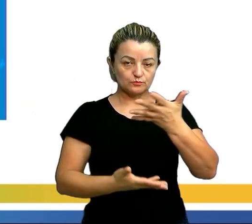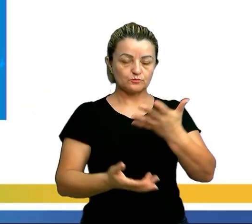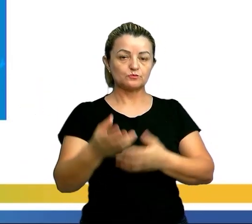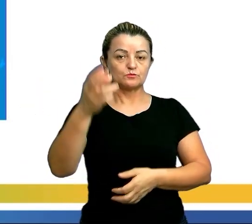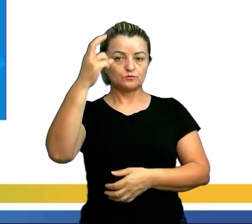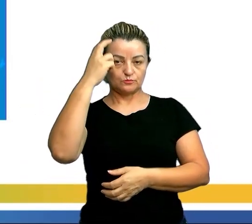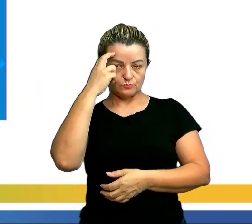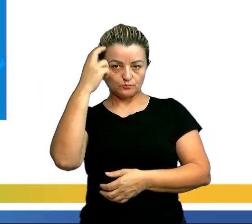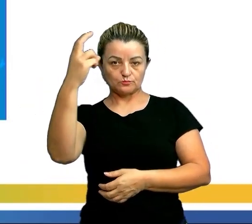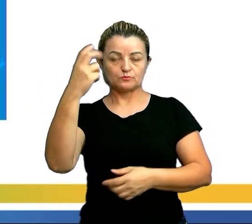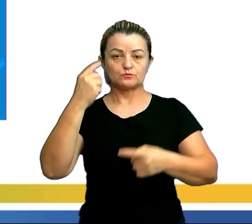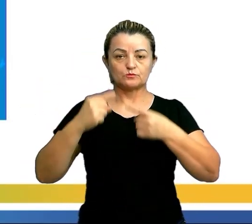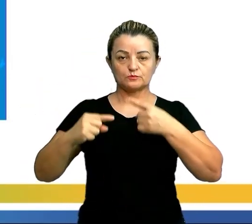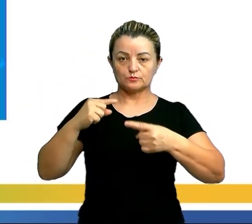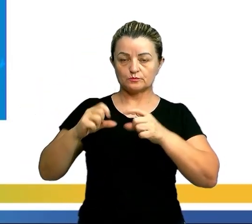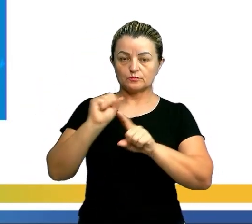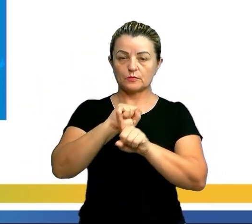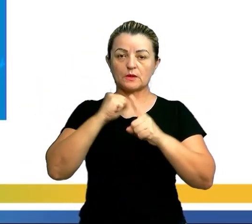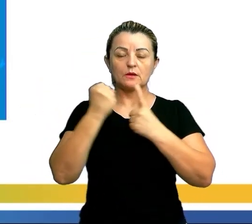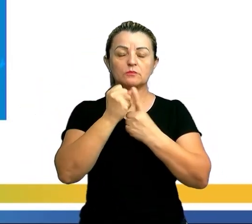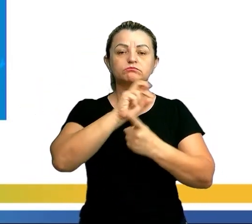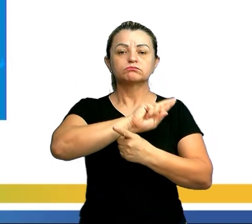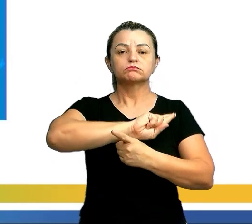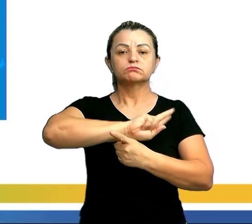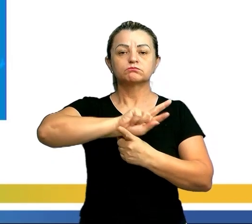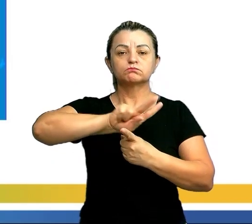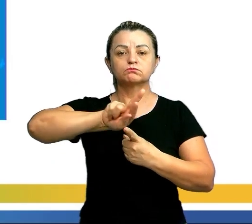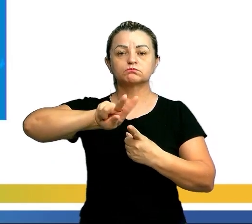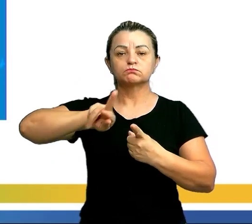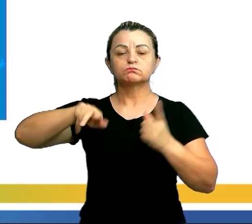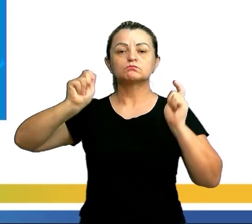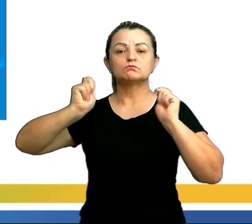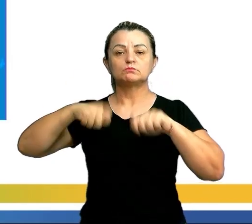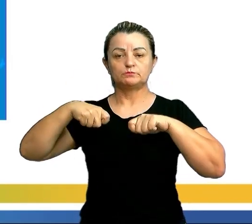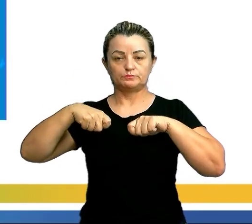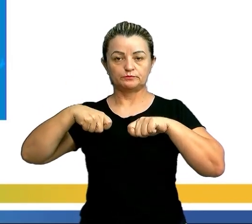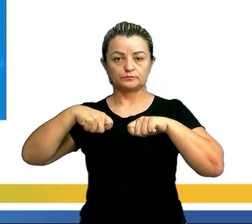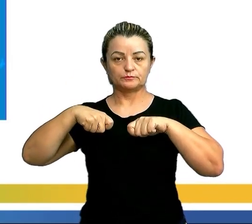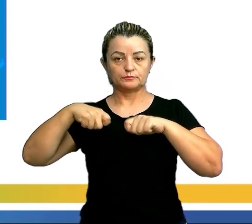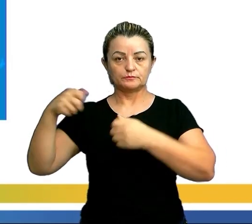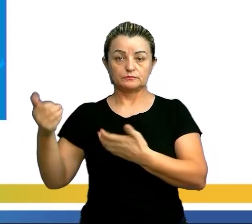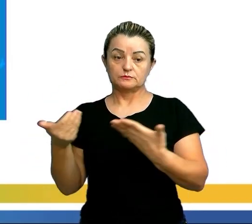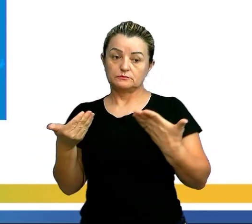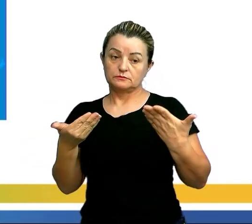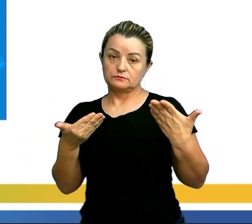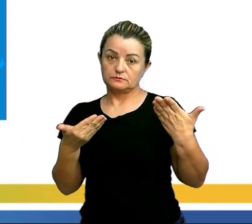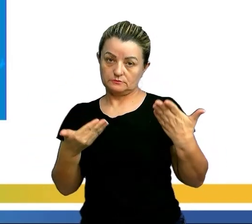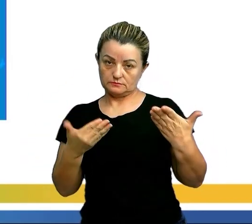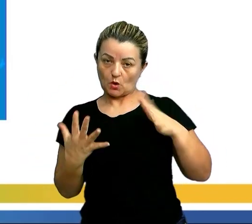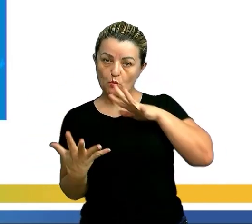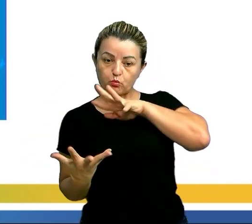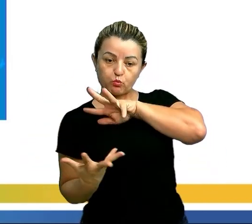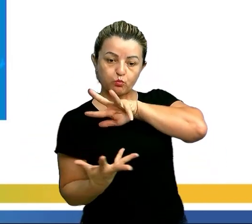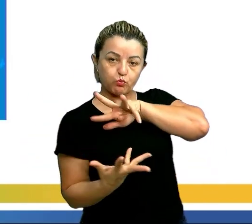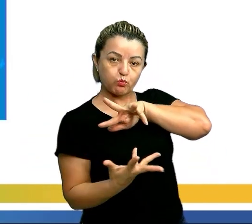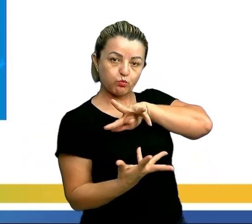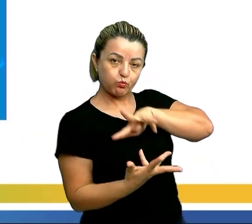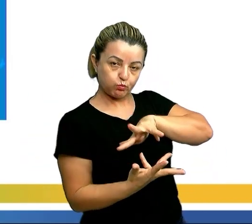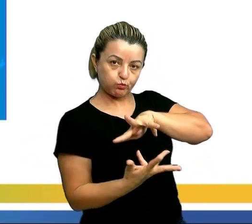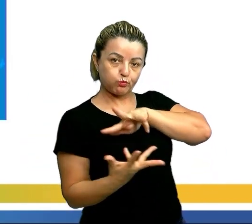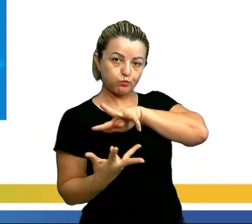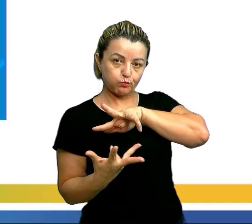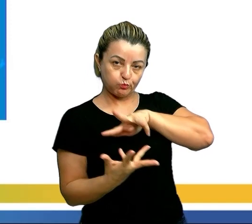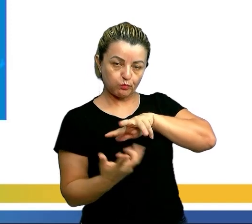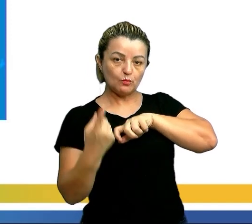culturais, políticas sociais e várias outras possíveis, né? A imagem que está aparecendo aí na